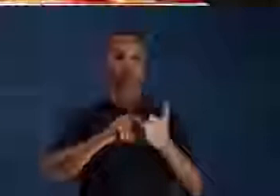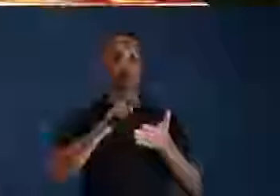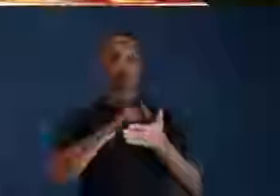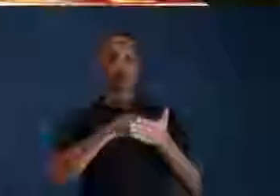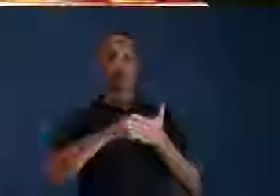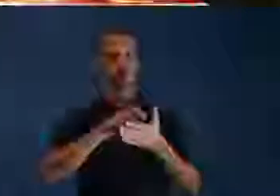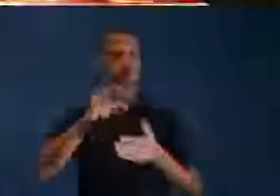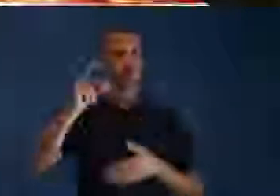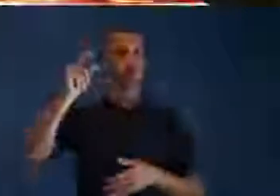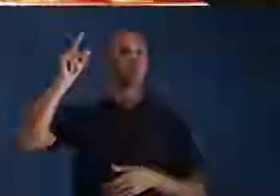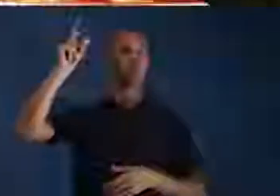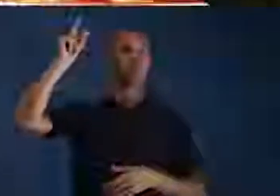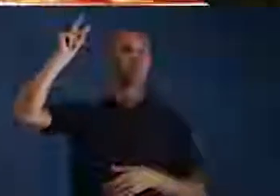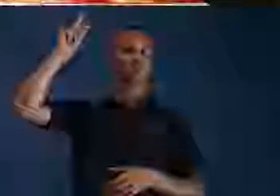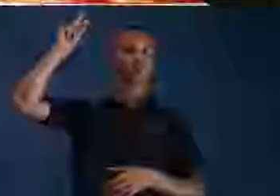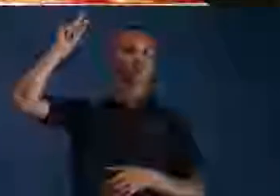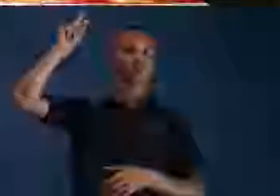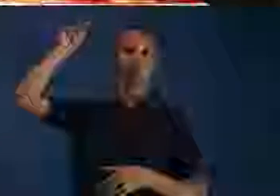e nem